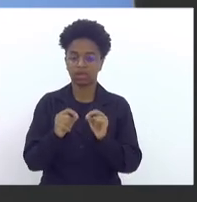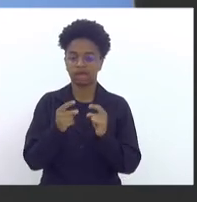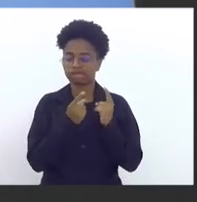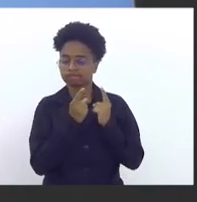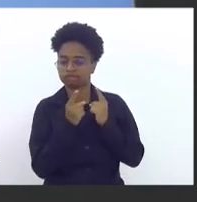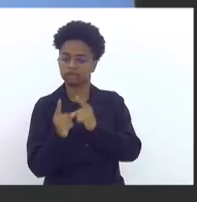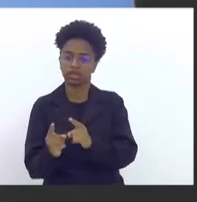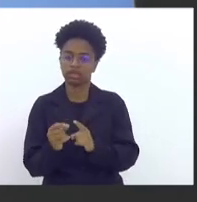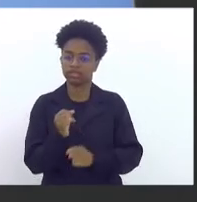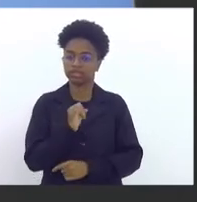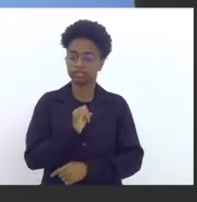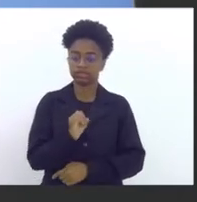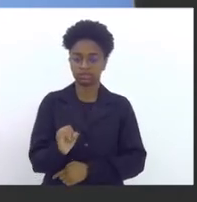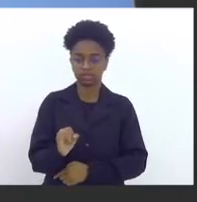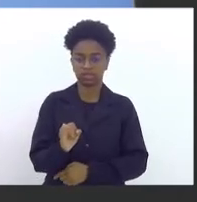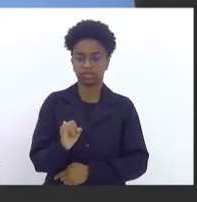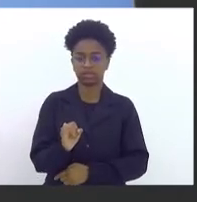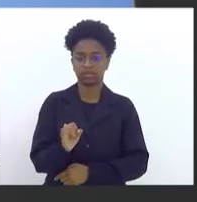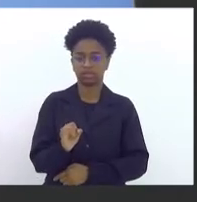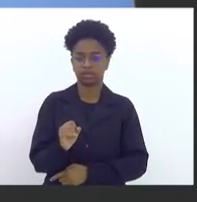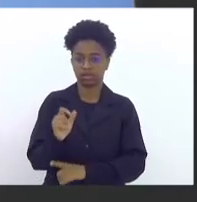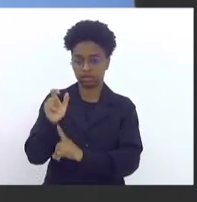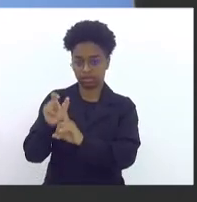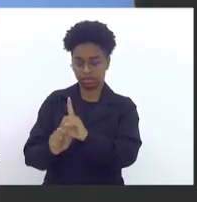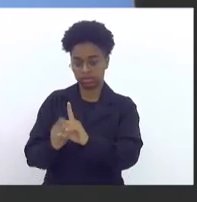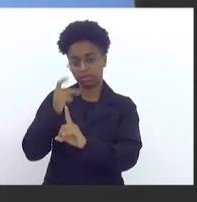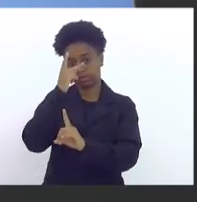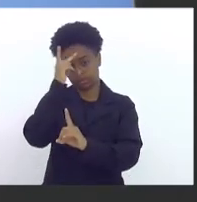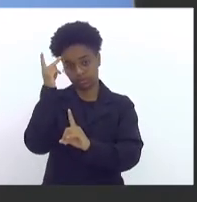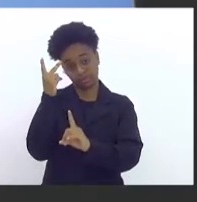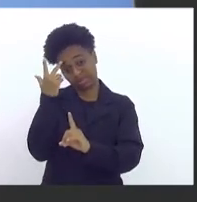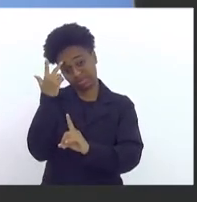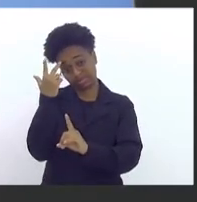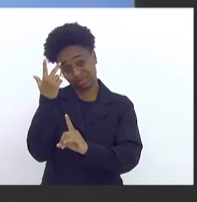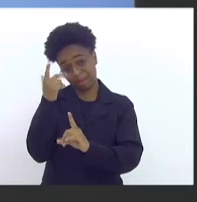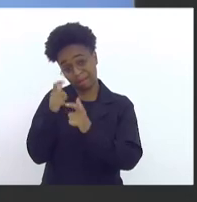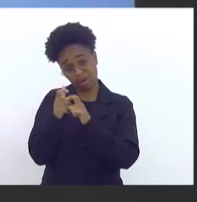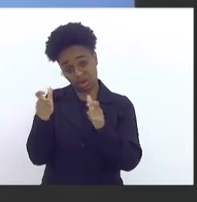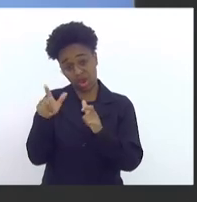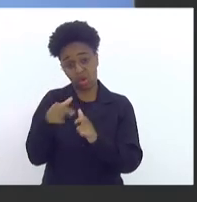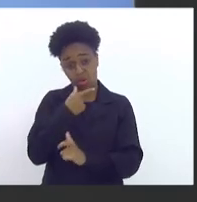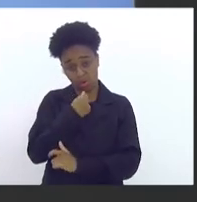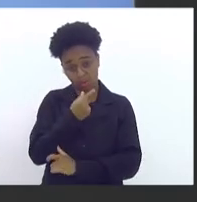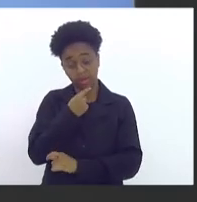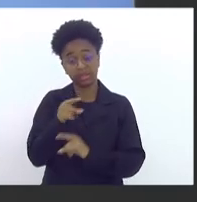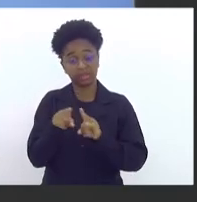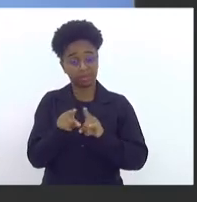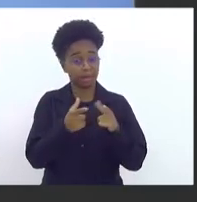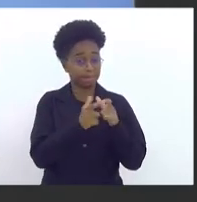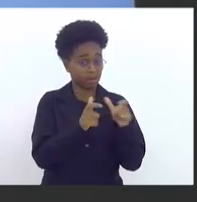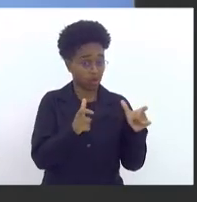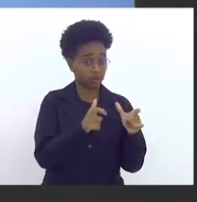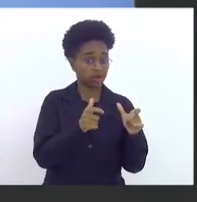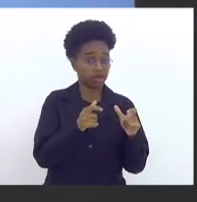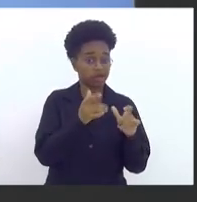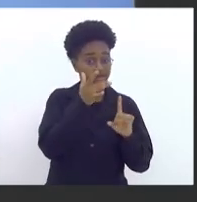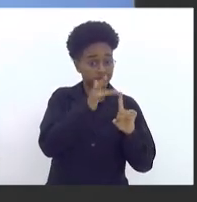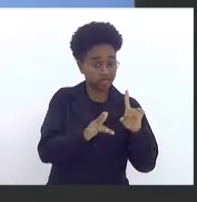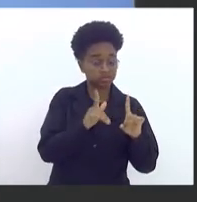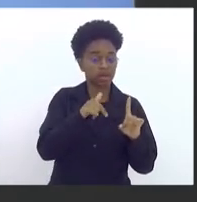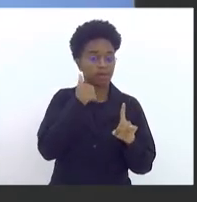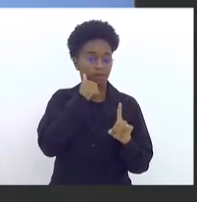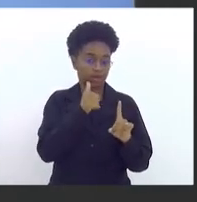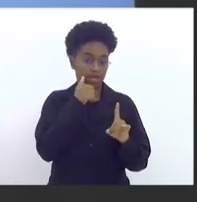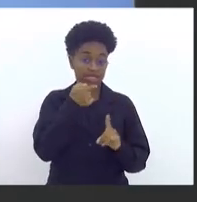é quando esse autor do fato normalmente é um homem e normalmente a vítima é mulher em 70%